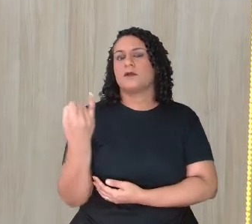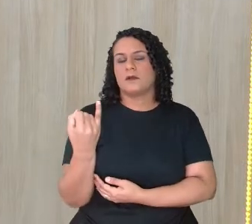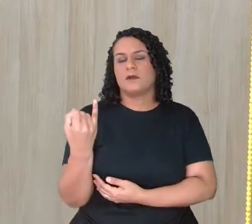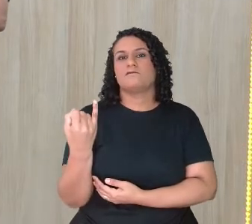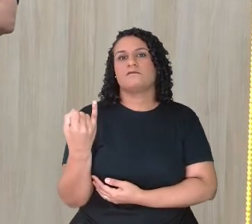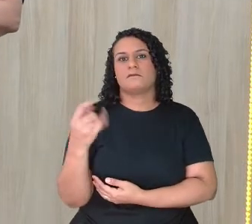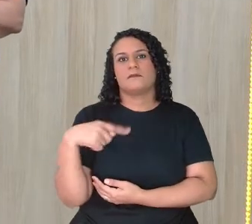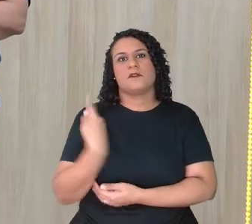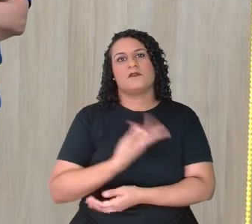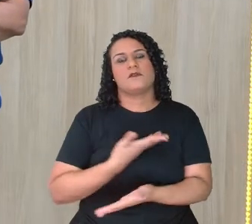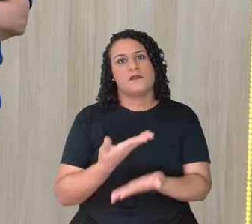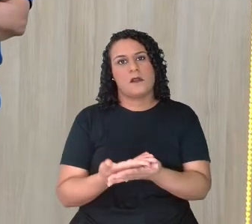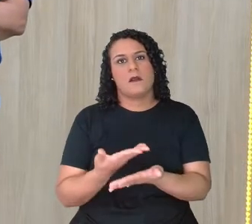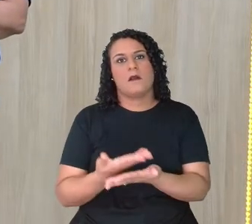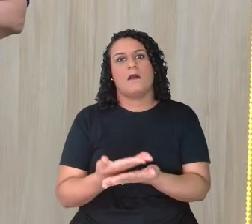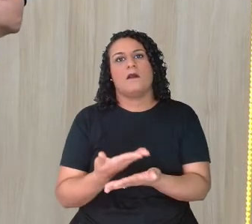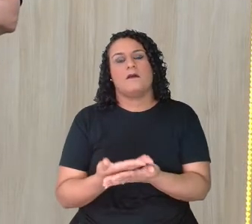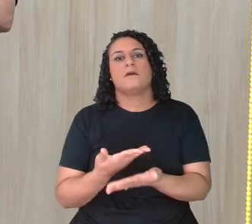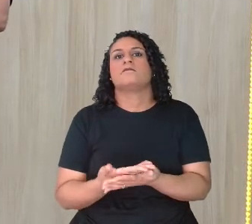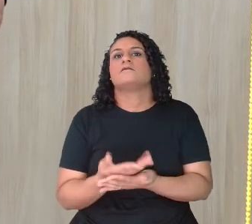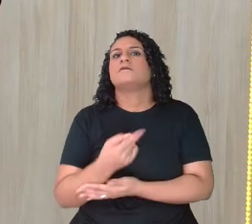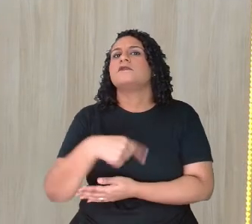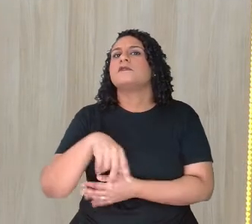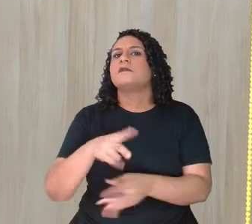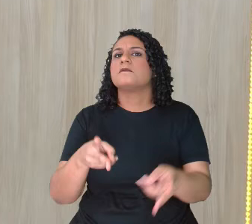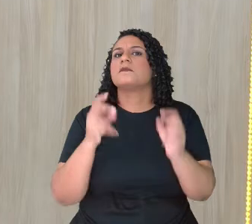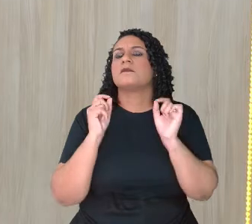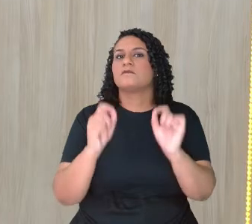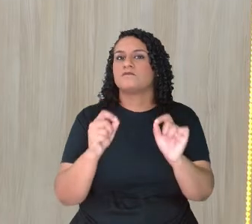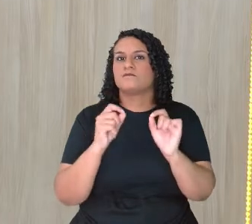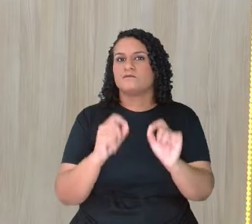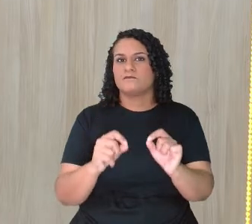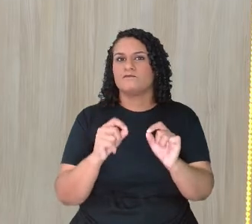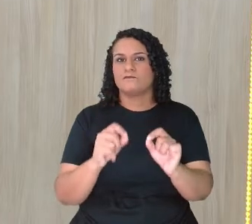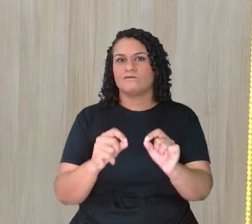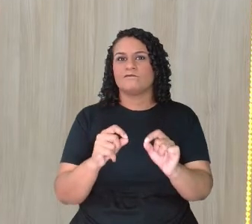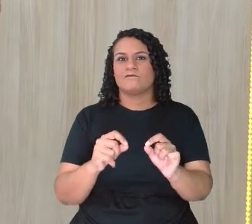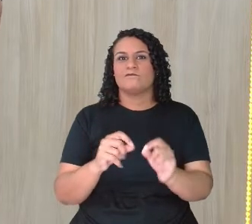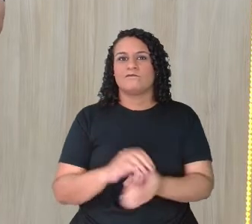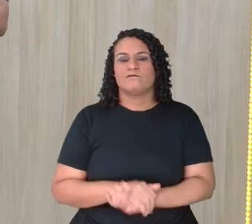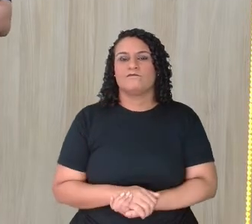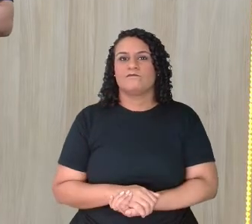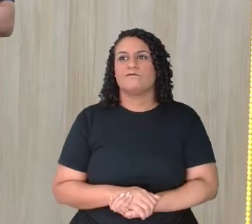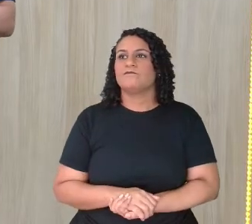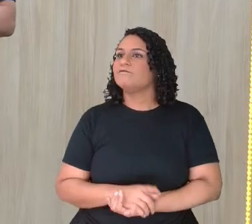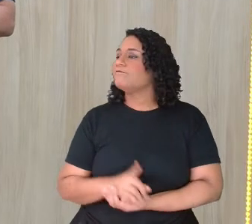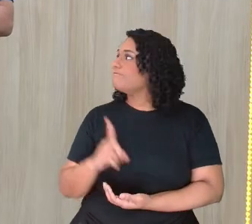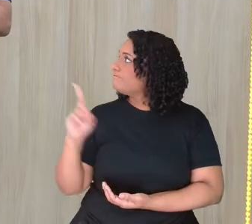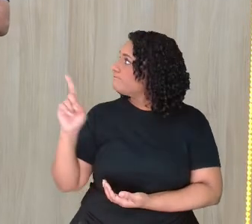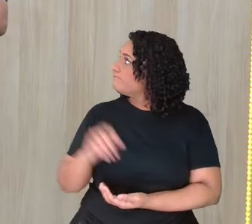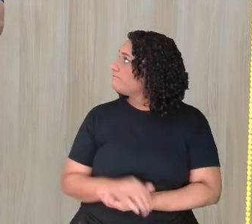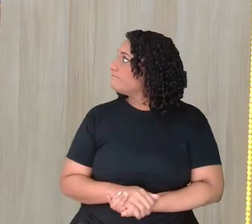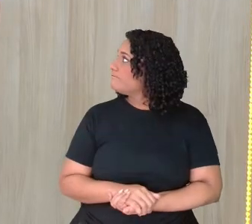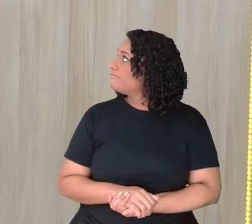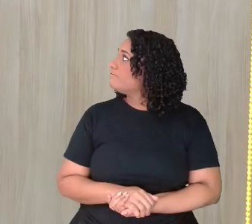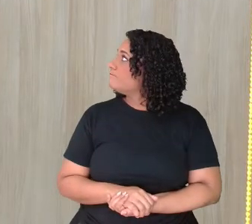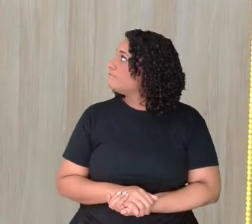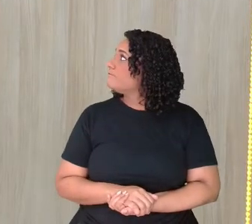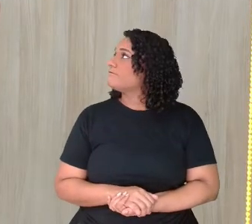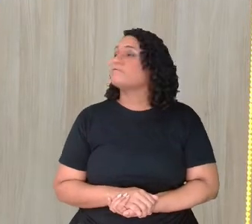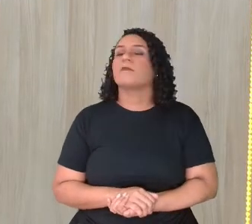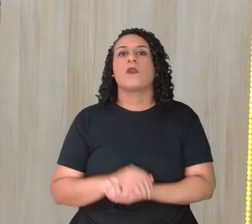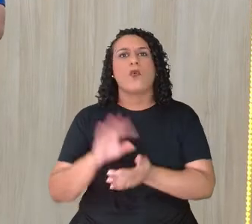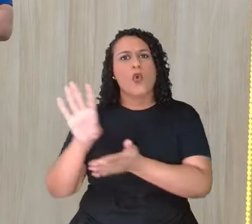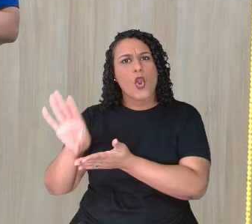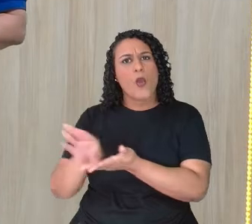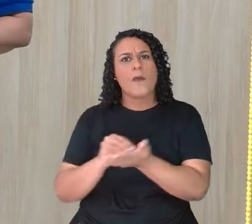aula e do nosso conteúdo, vocês percebem que nesse trecho aqui do romance, não é, Triste Fim de